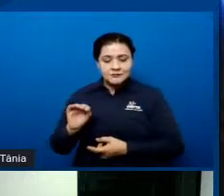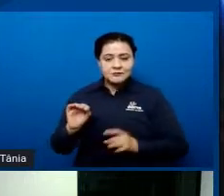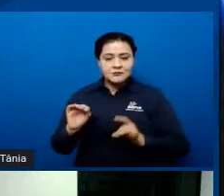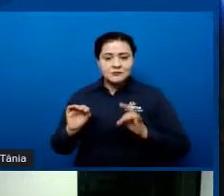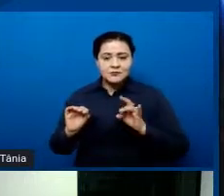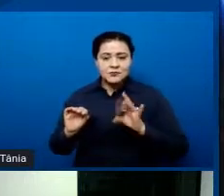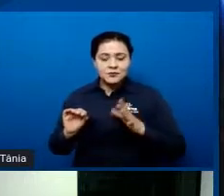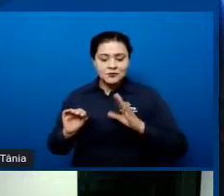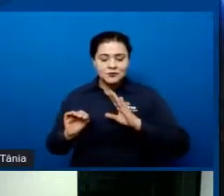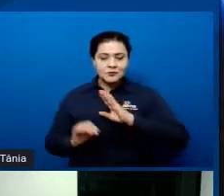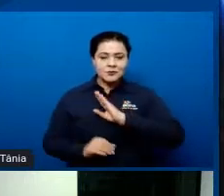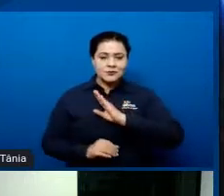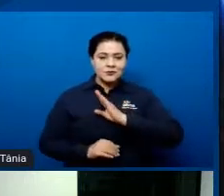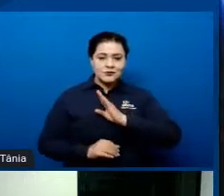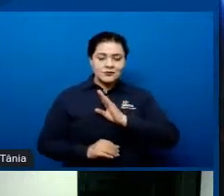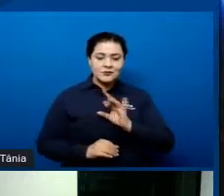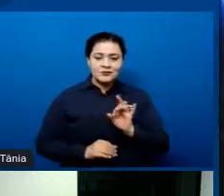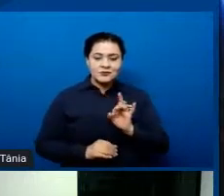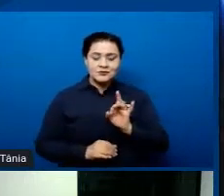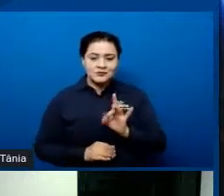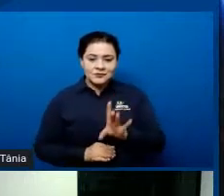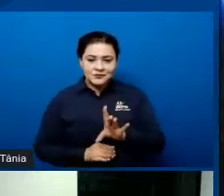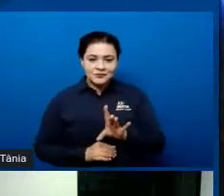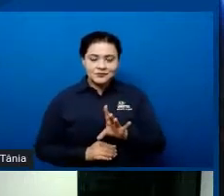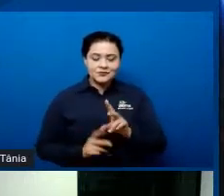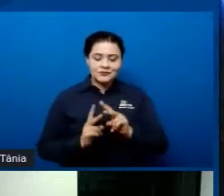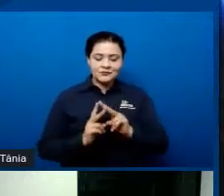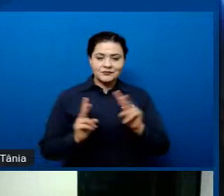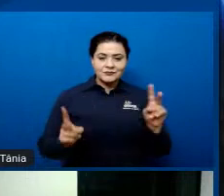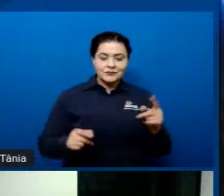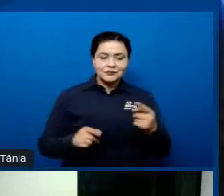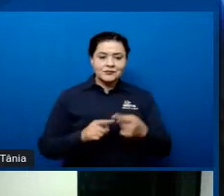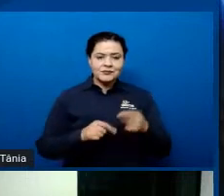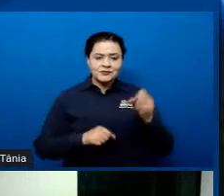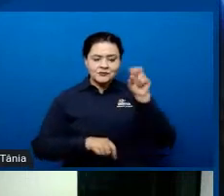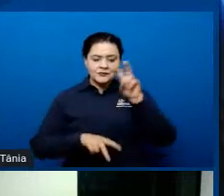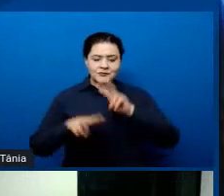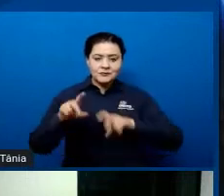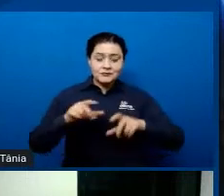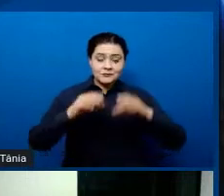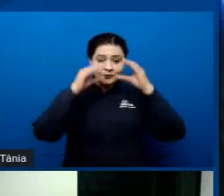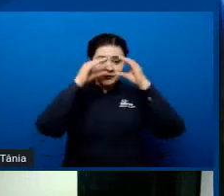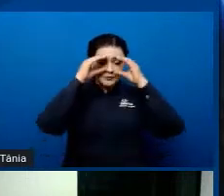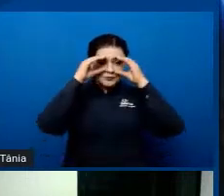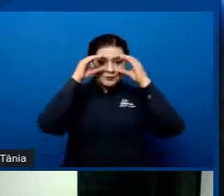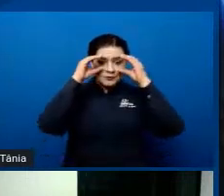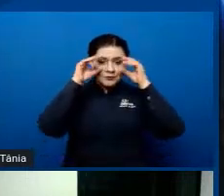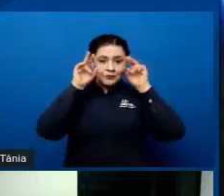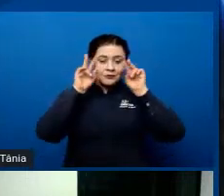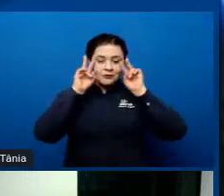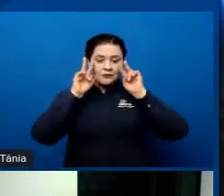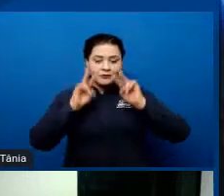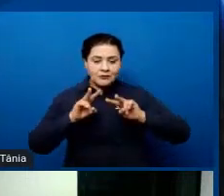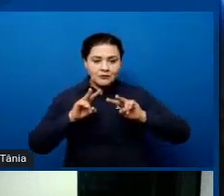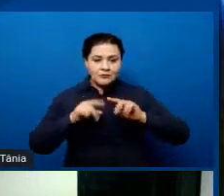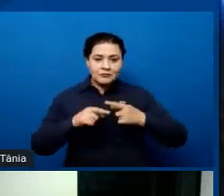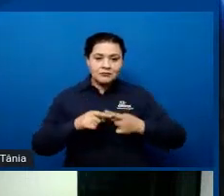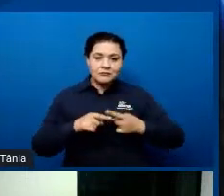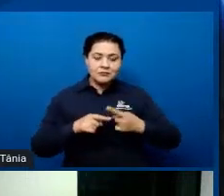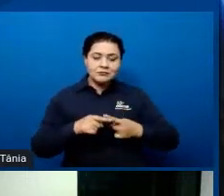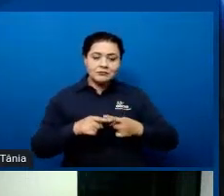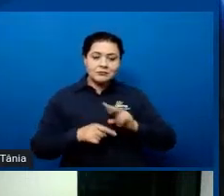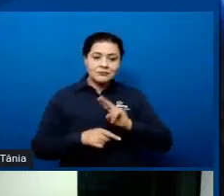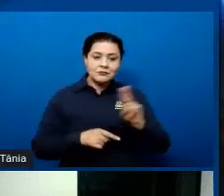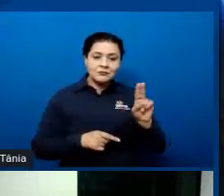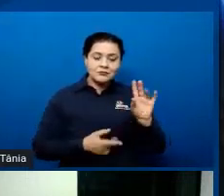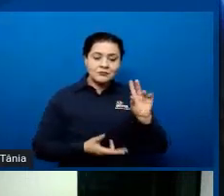Né? Essa visão que se tem, que eles estão tendo, que mostra o coração, é a visão do óculos sobre o ambiente. Então, isso se chama